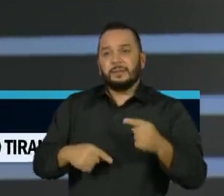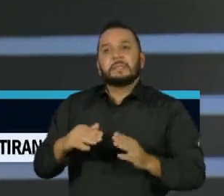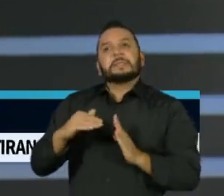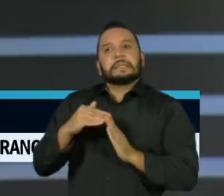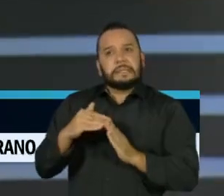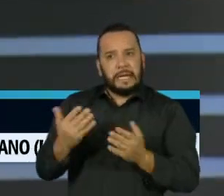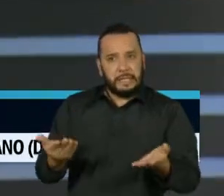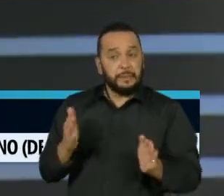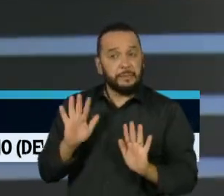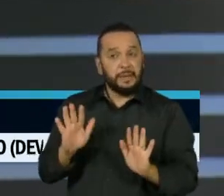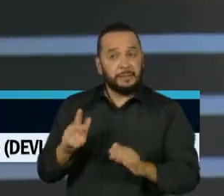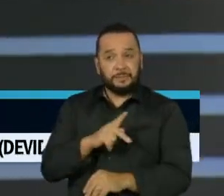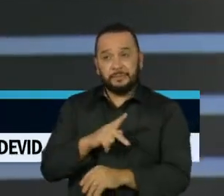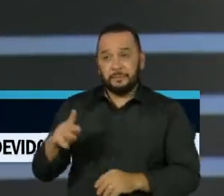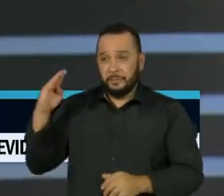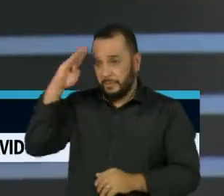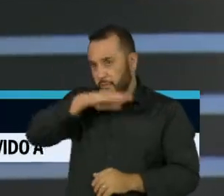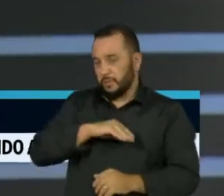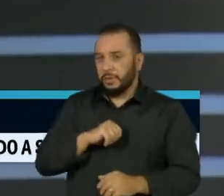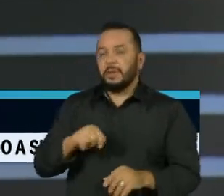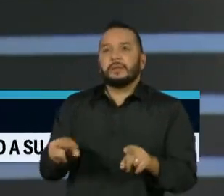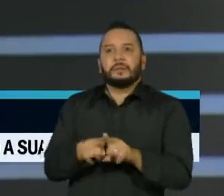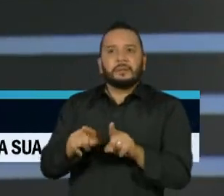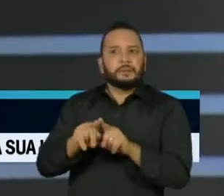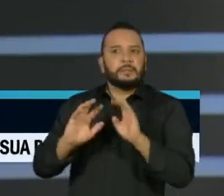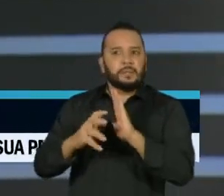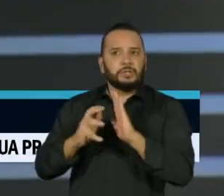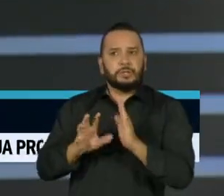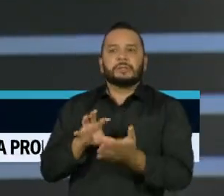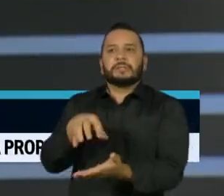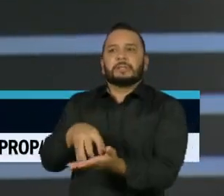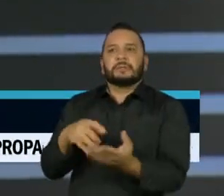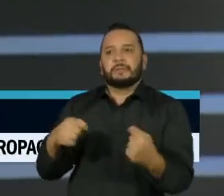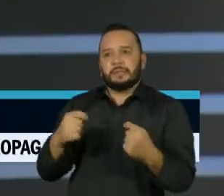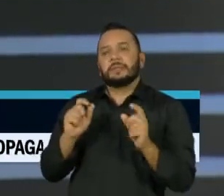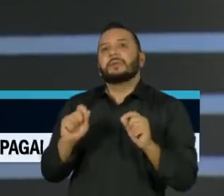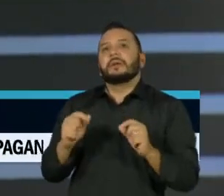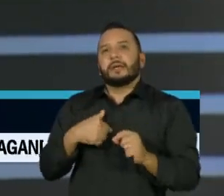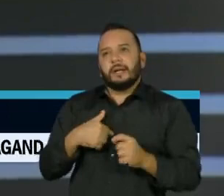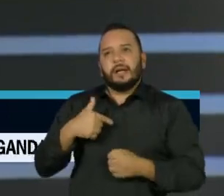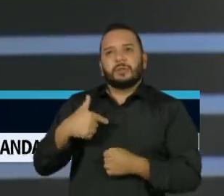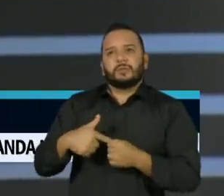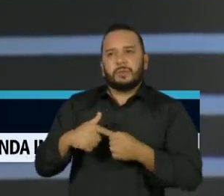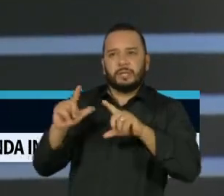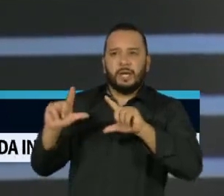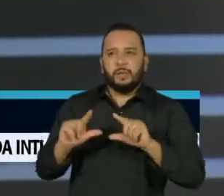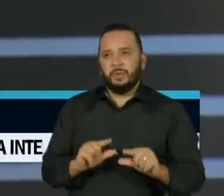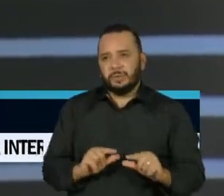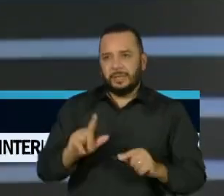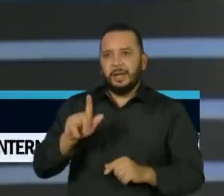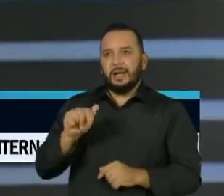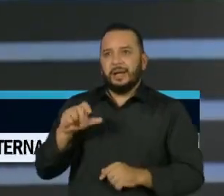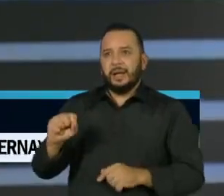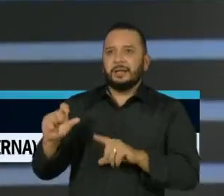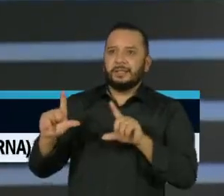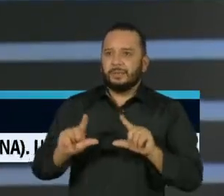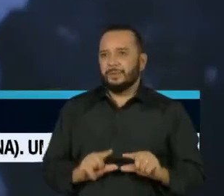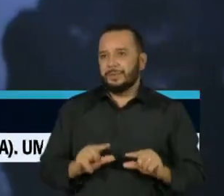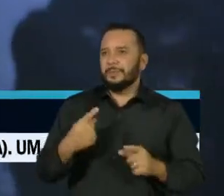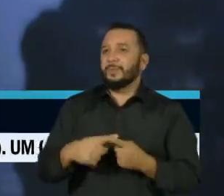relação a isso que o presidente da república e os entram precisam reduzir o preço da gasolina e do gás por o